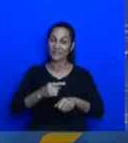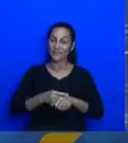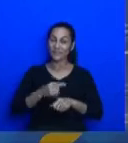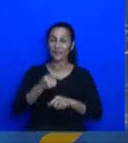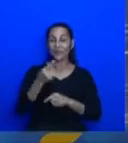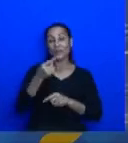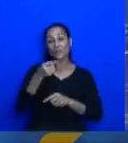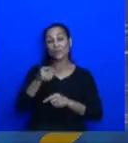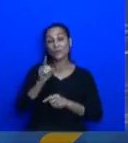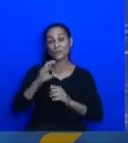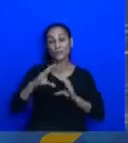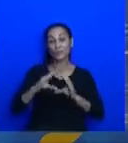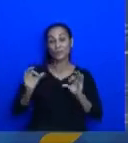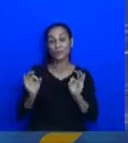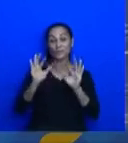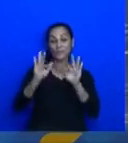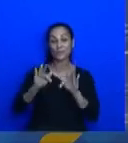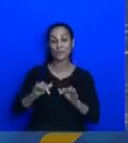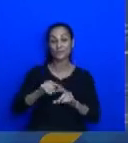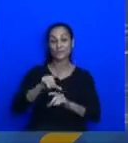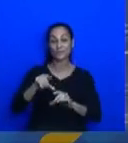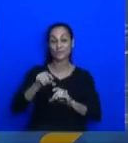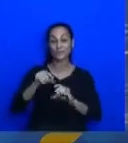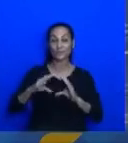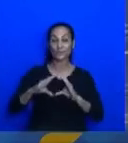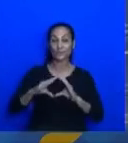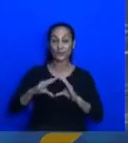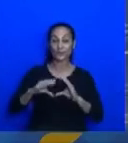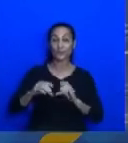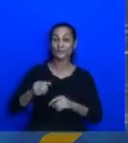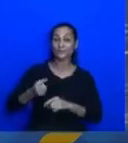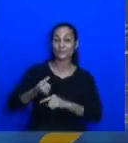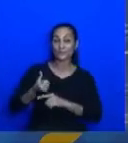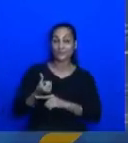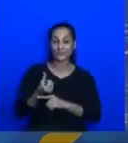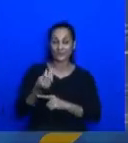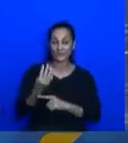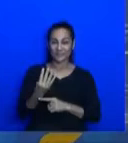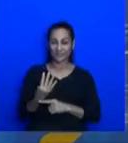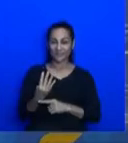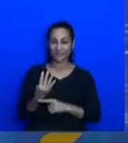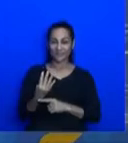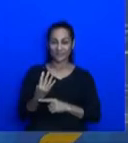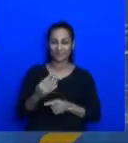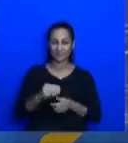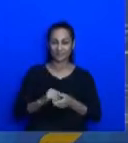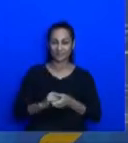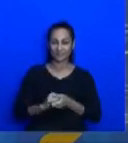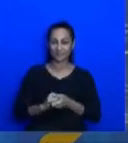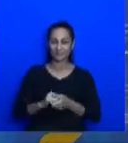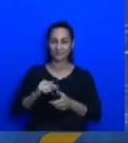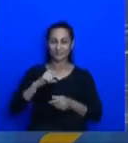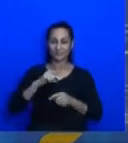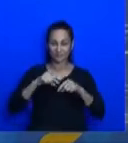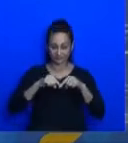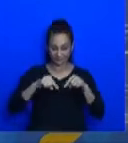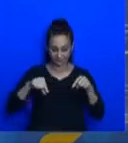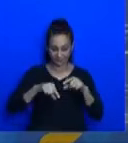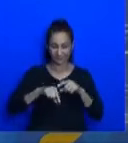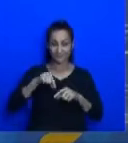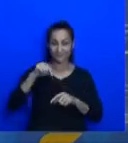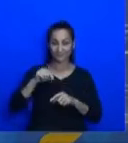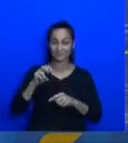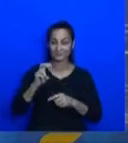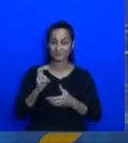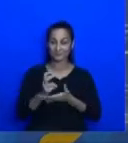agora a última bola para fechar o sorteio. Bola sorteada 64. Número 64. Temos aqui as 5